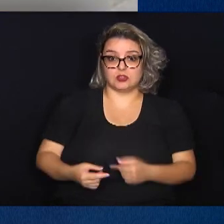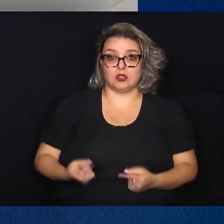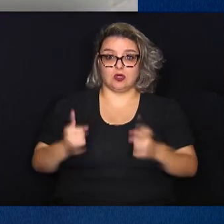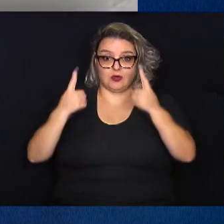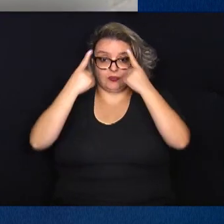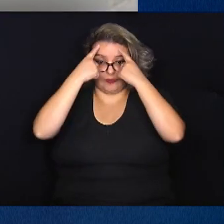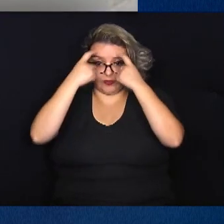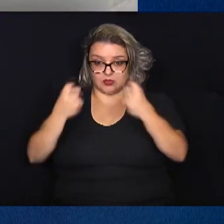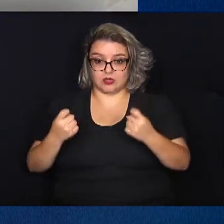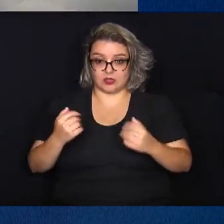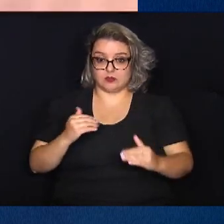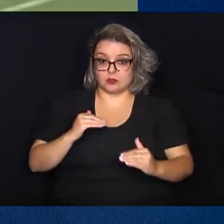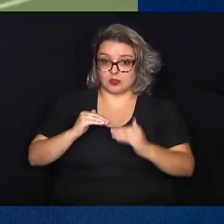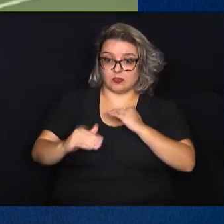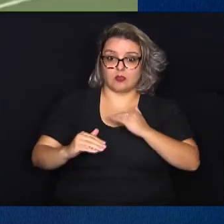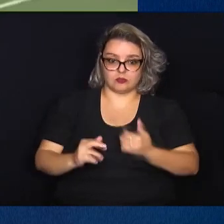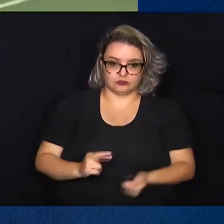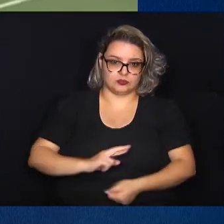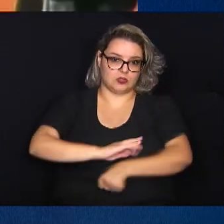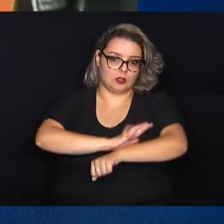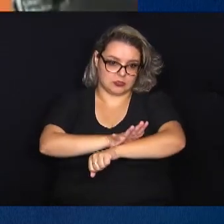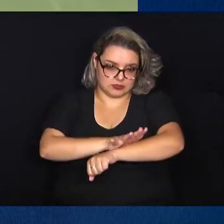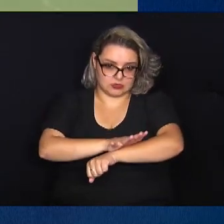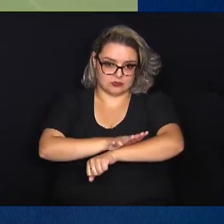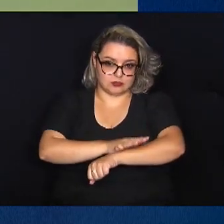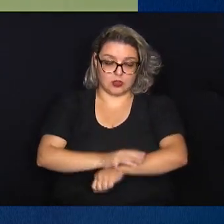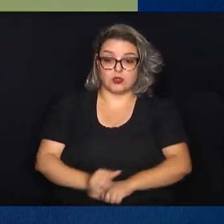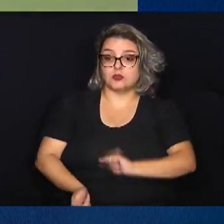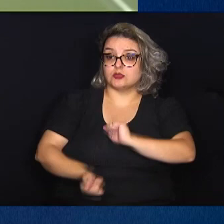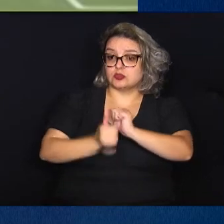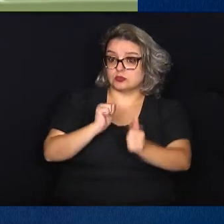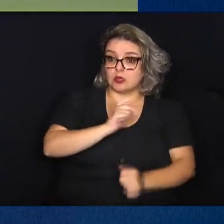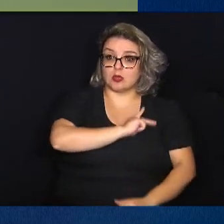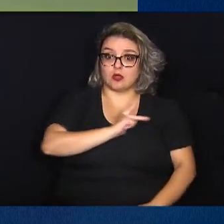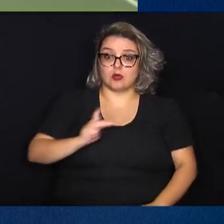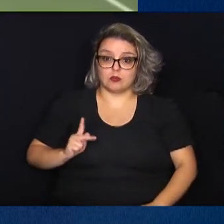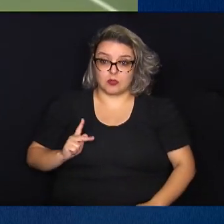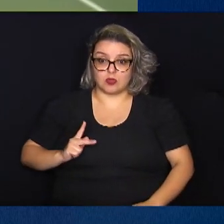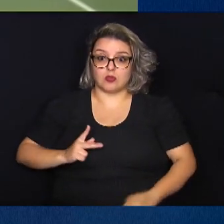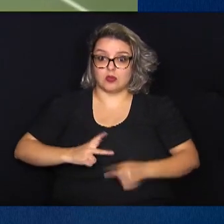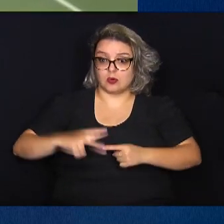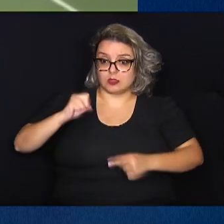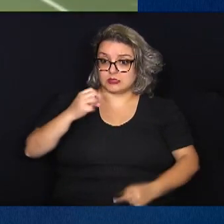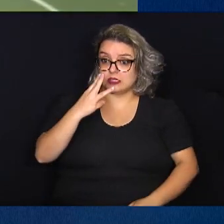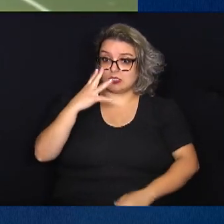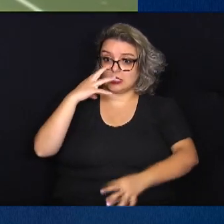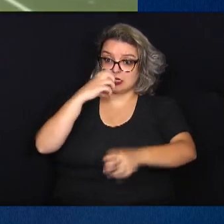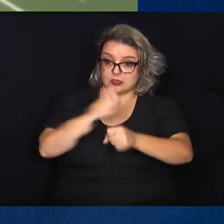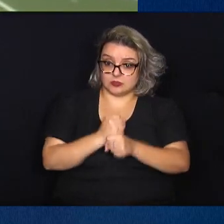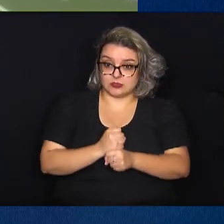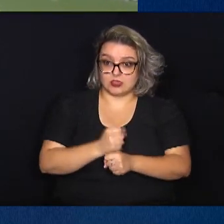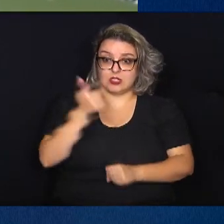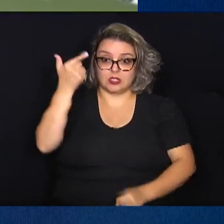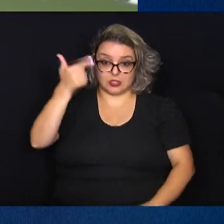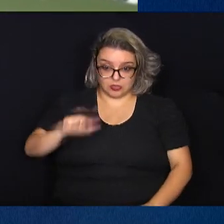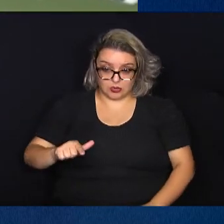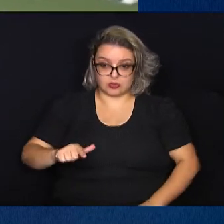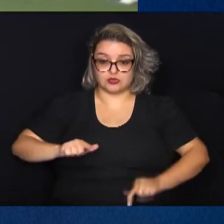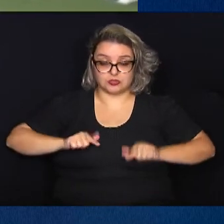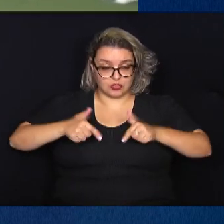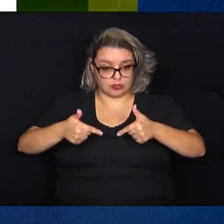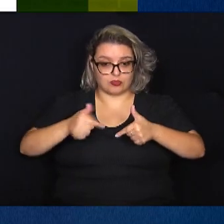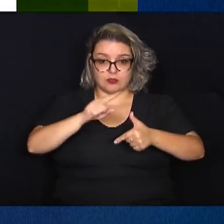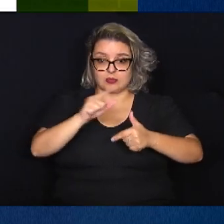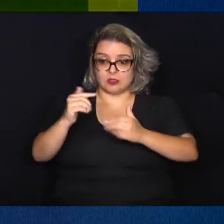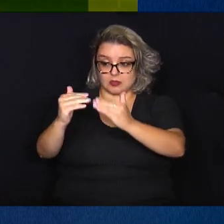e combate ao racismo. No esporte, a Ponte Preta conquista 3 pontos e segue na luta para não cair para a